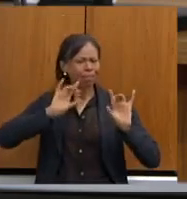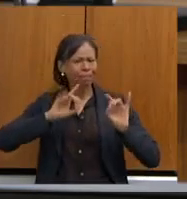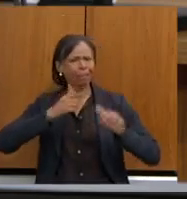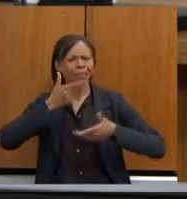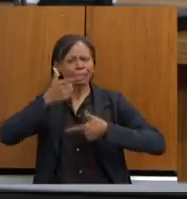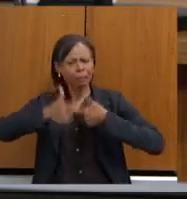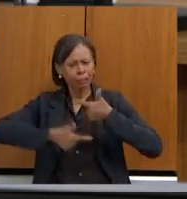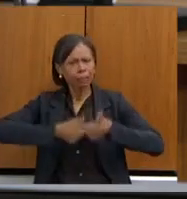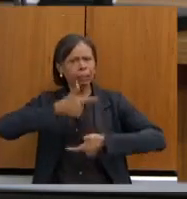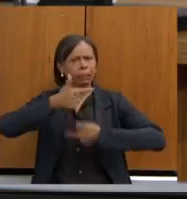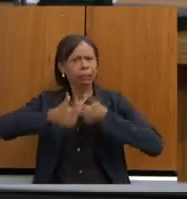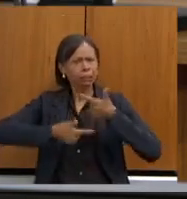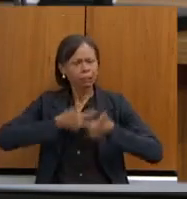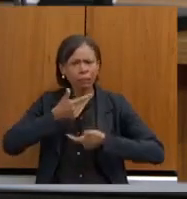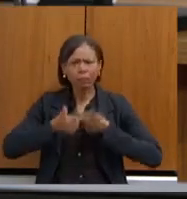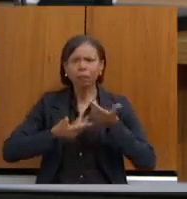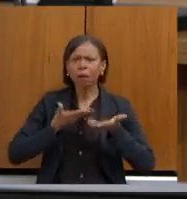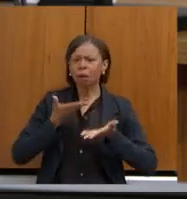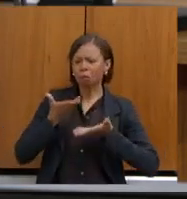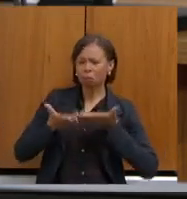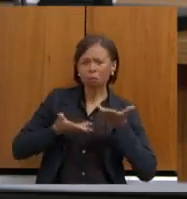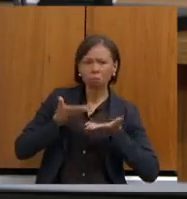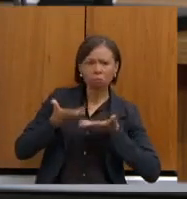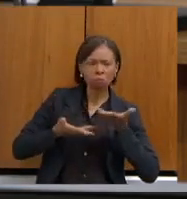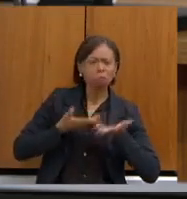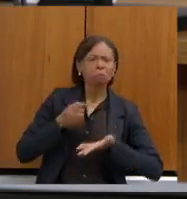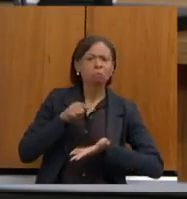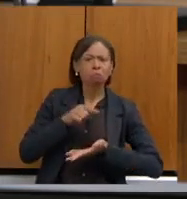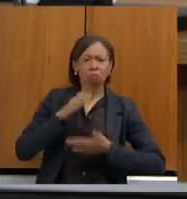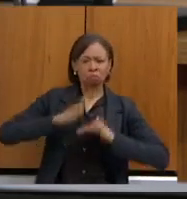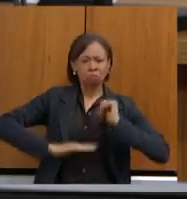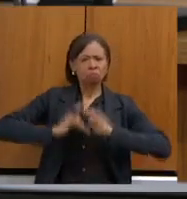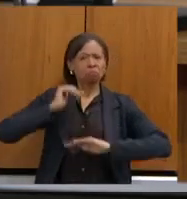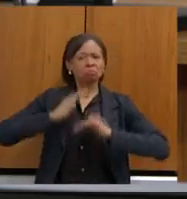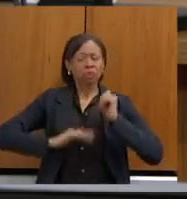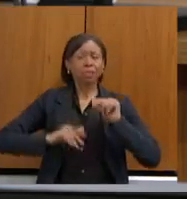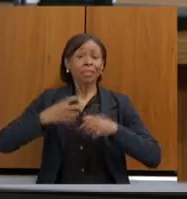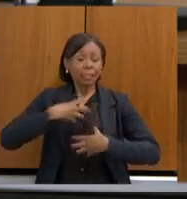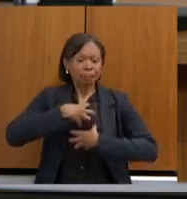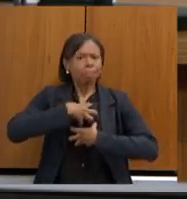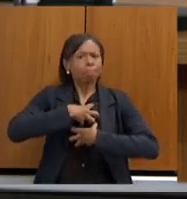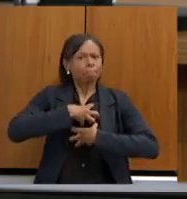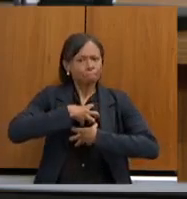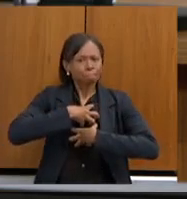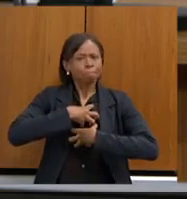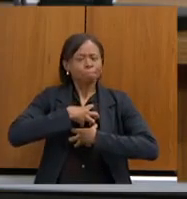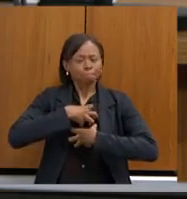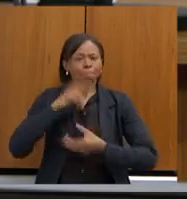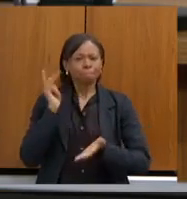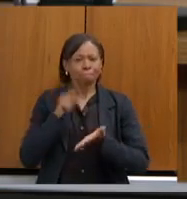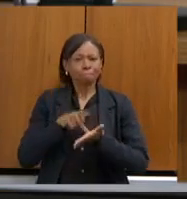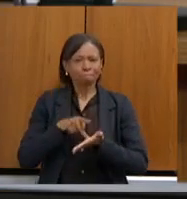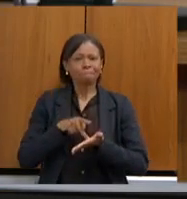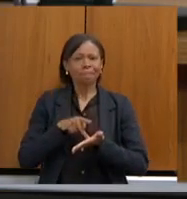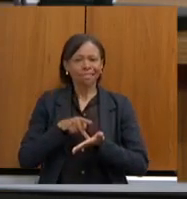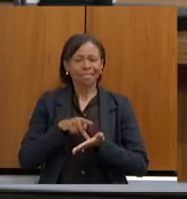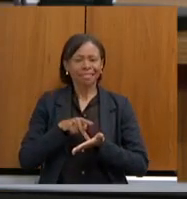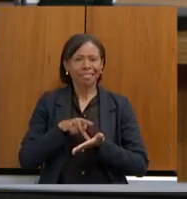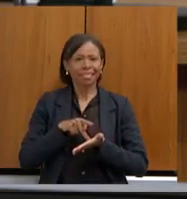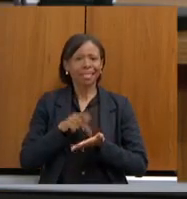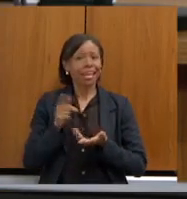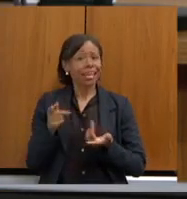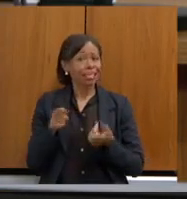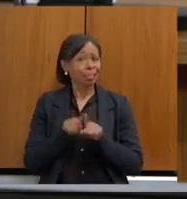diversas questões e com muito profissionalismo e ao mesmo tempo com sentimento mesmo né até o pedido